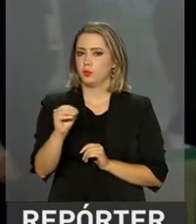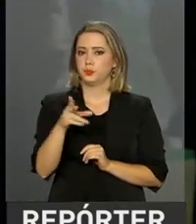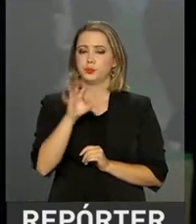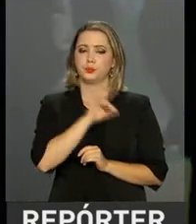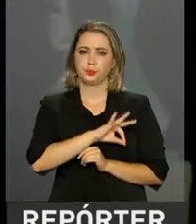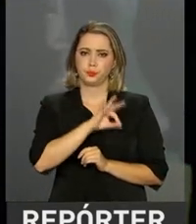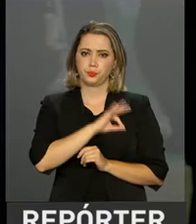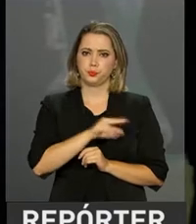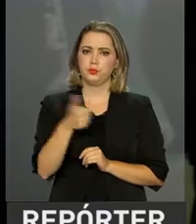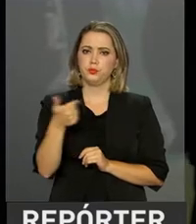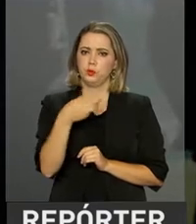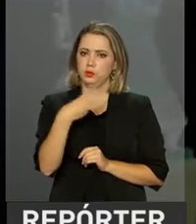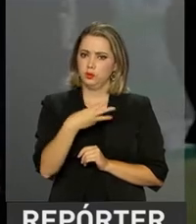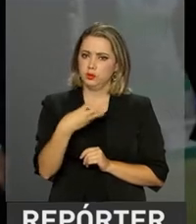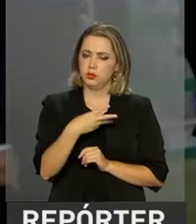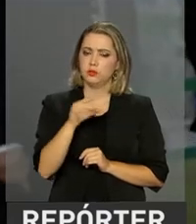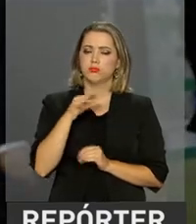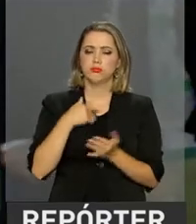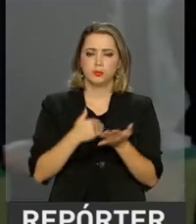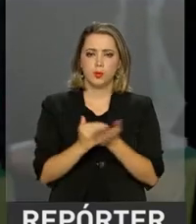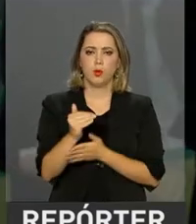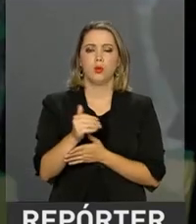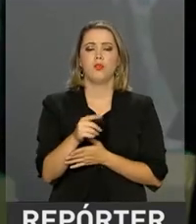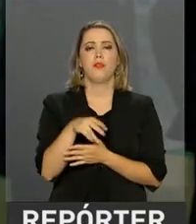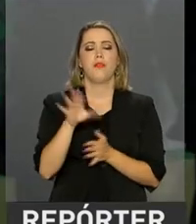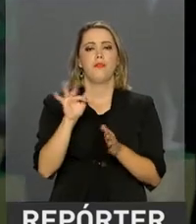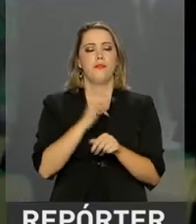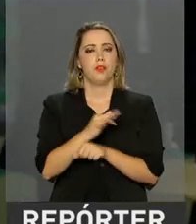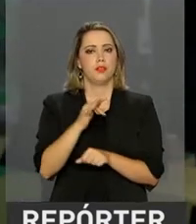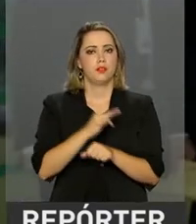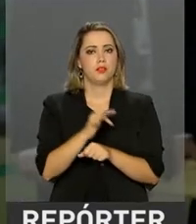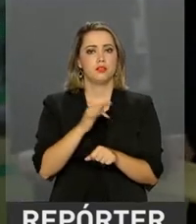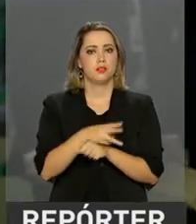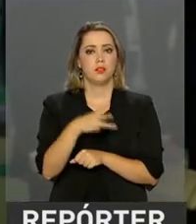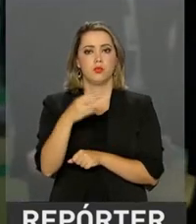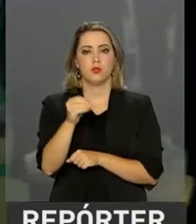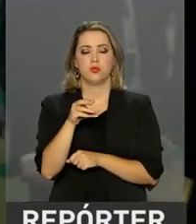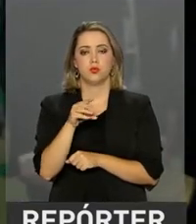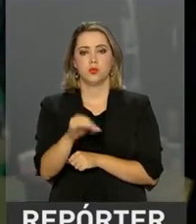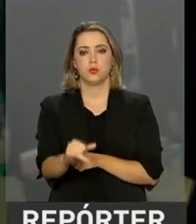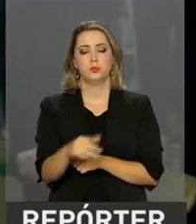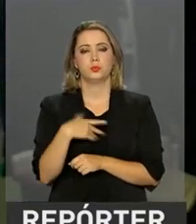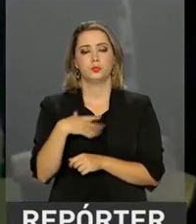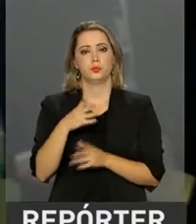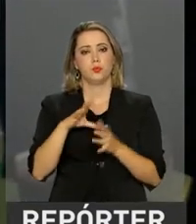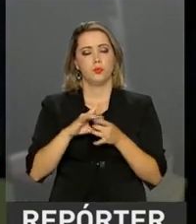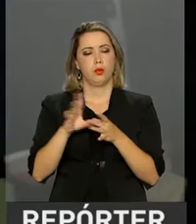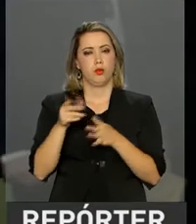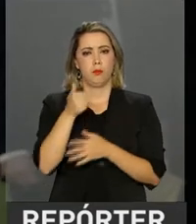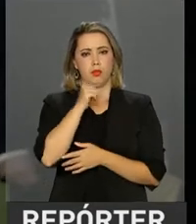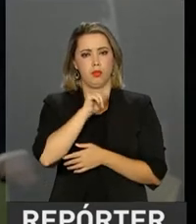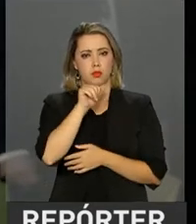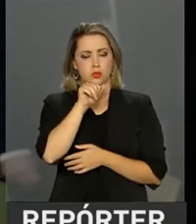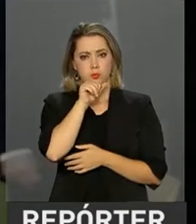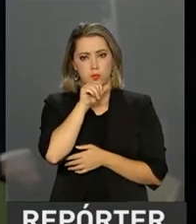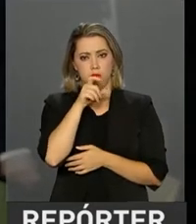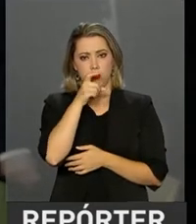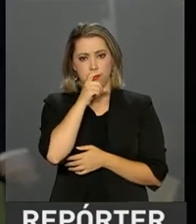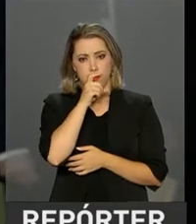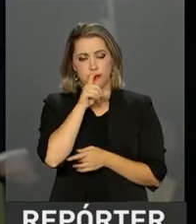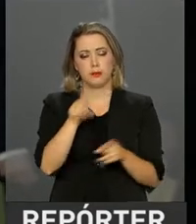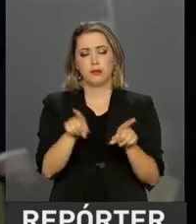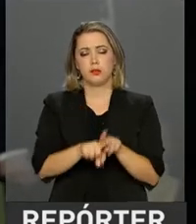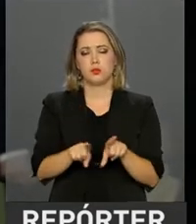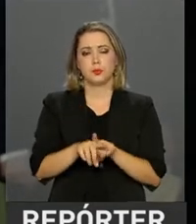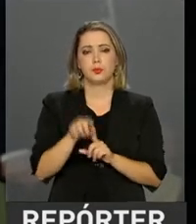férias remuneradas anuais de 30 dias, descanso semanal remunerado, licença maternidade e licença